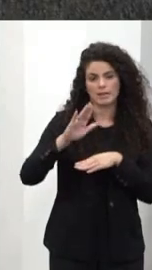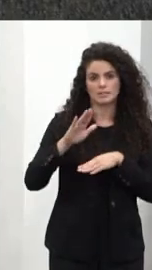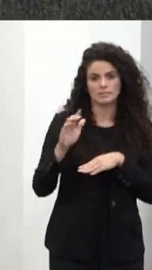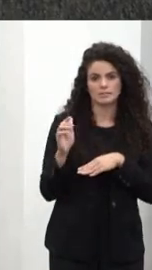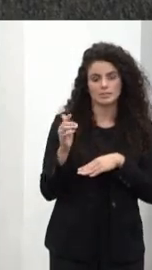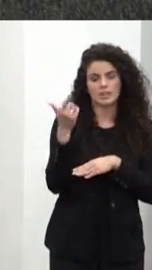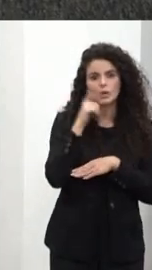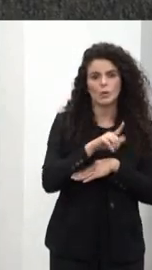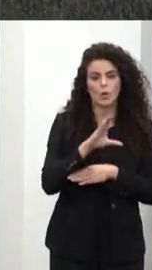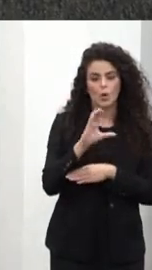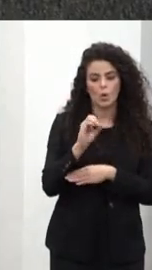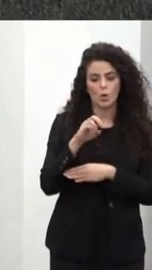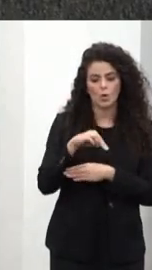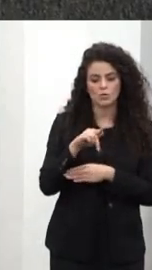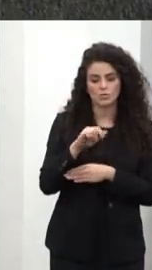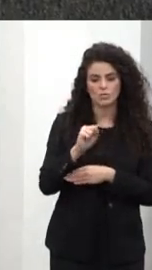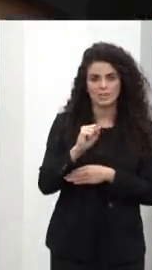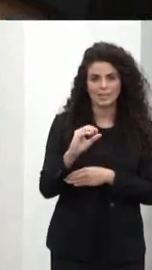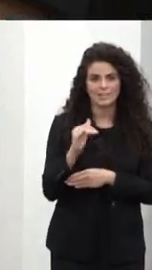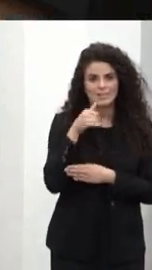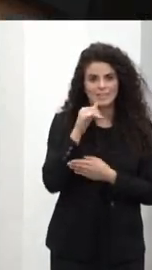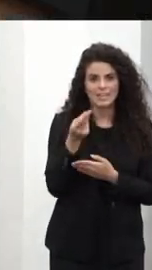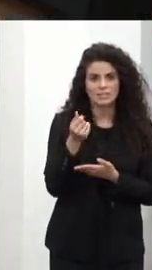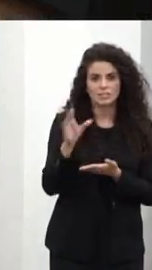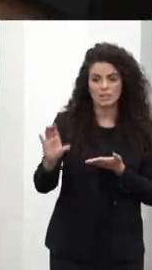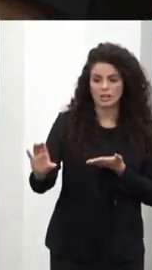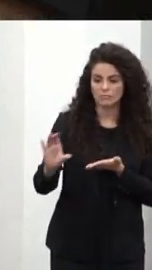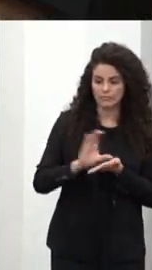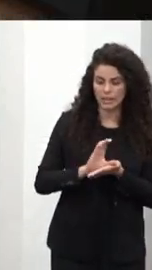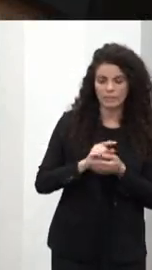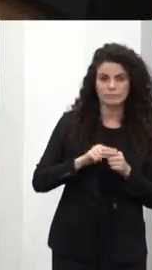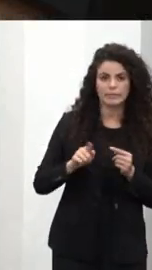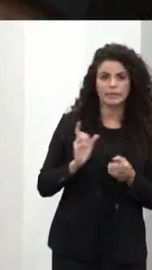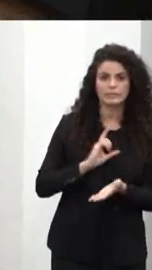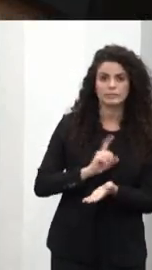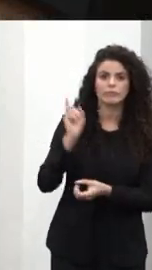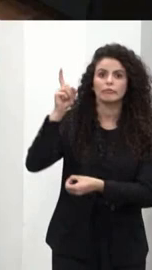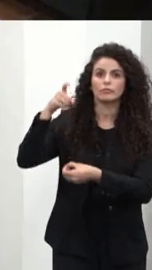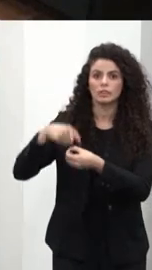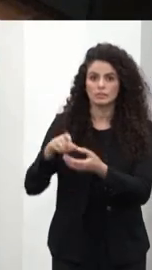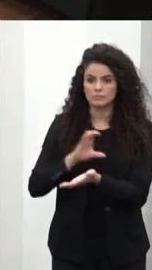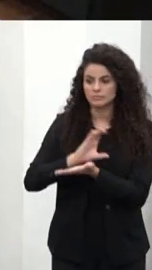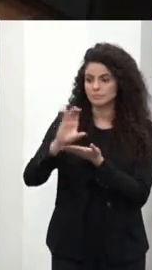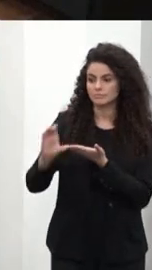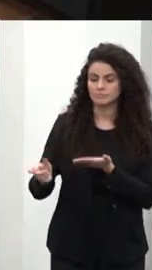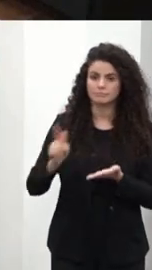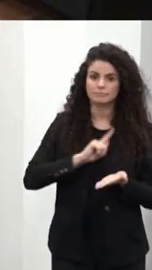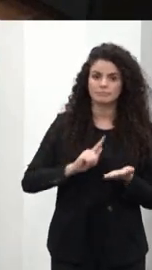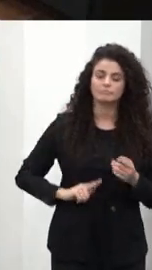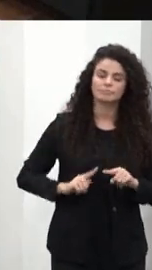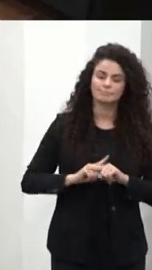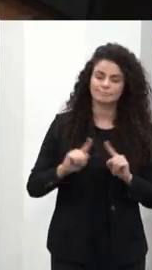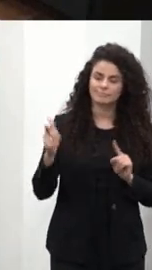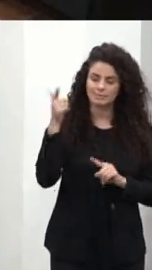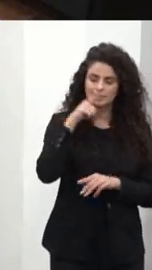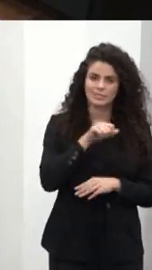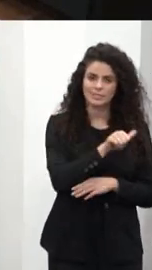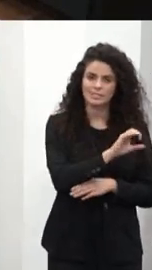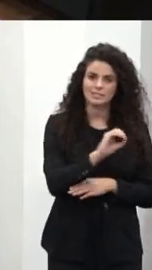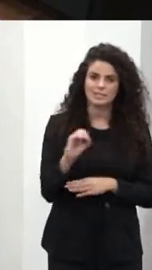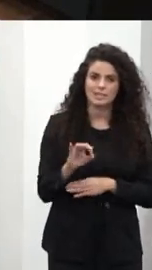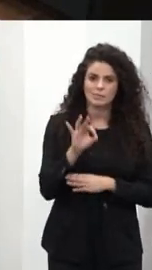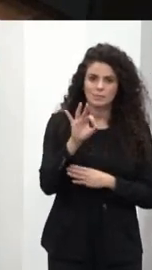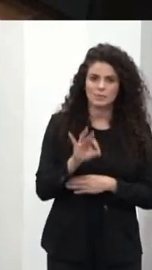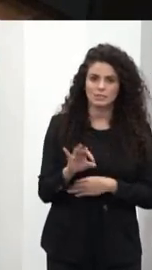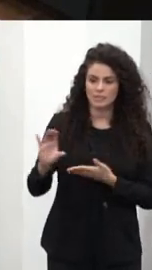agir de uma maneira para que não retorne né Nenhum recurso para que no final 100% seja executado do